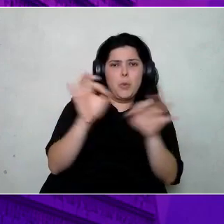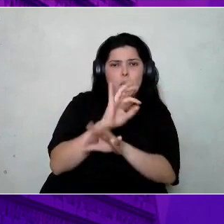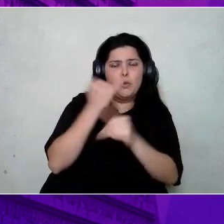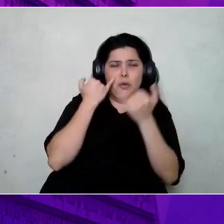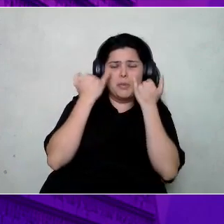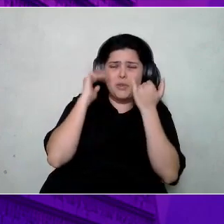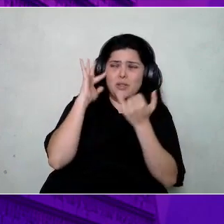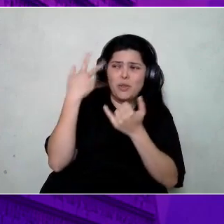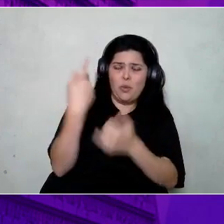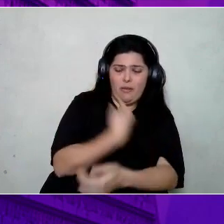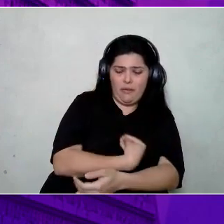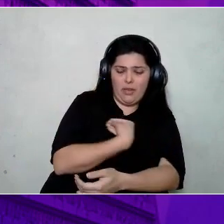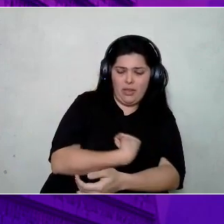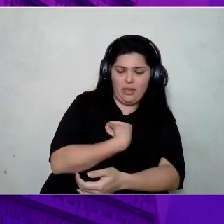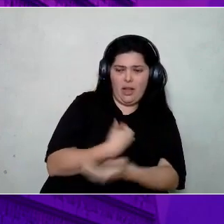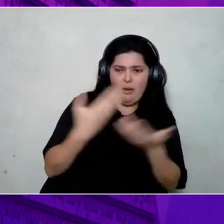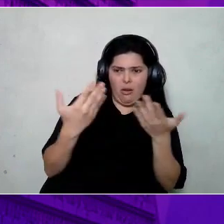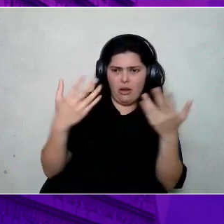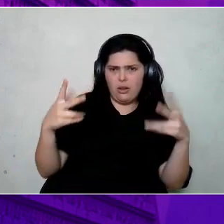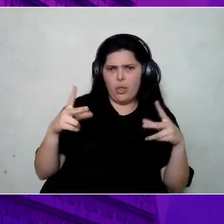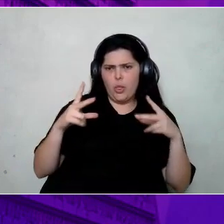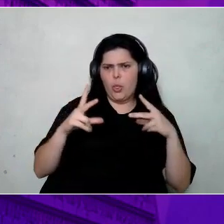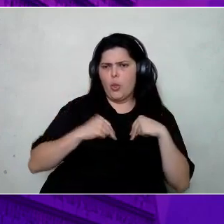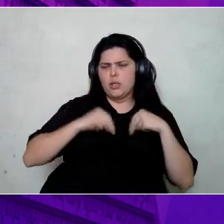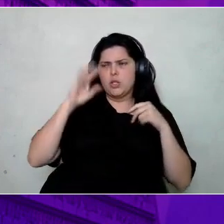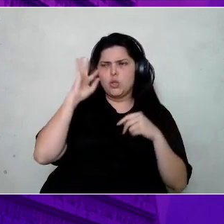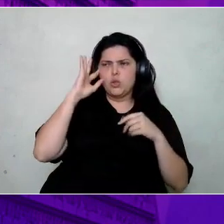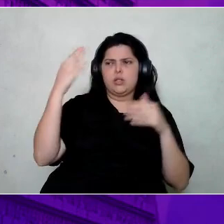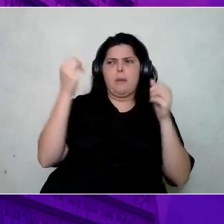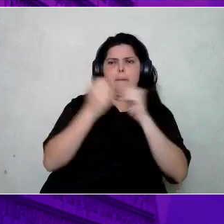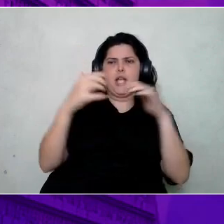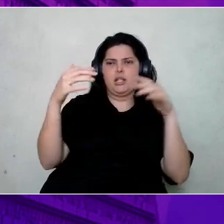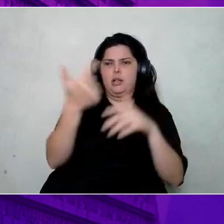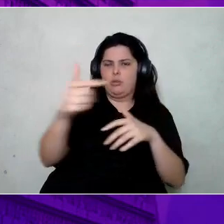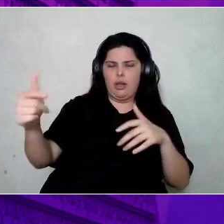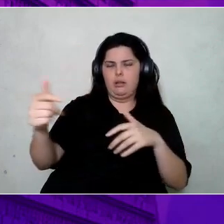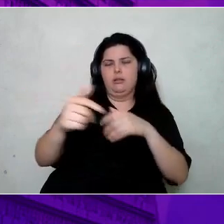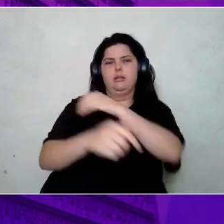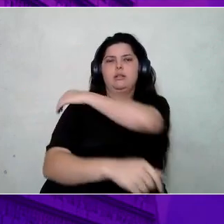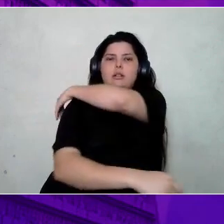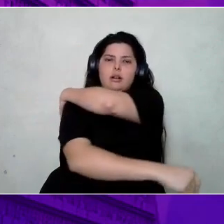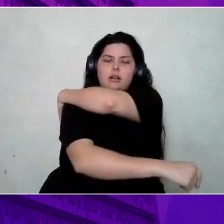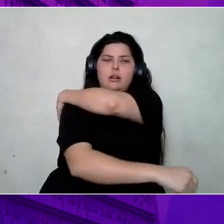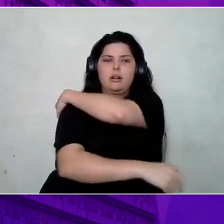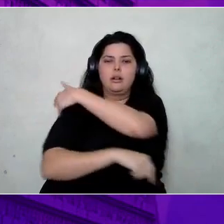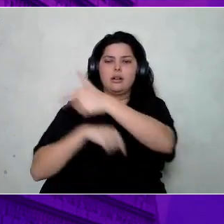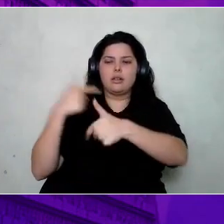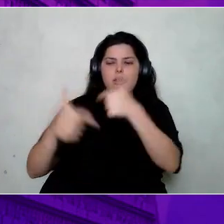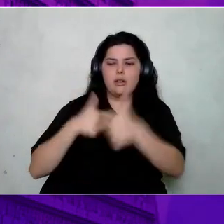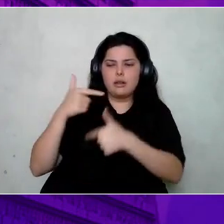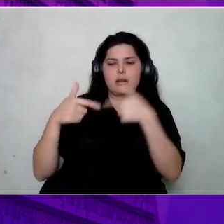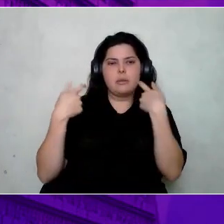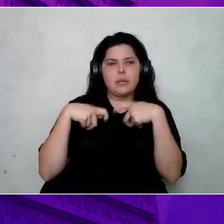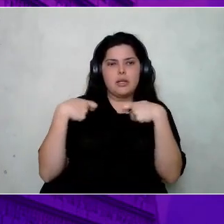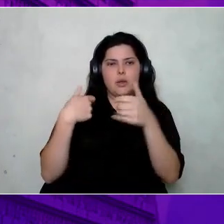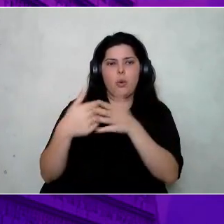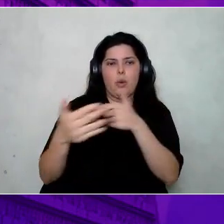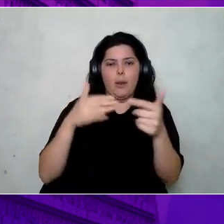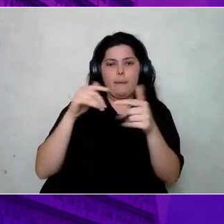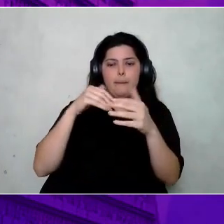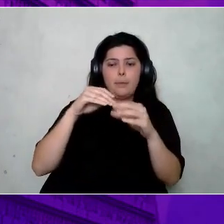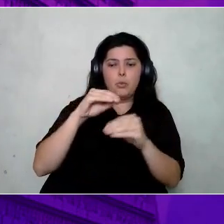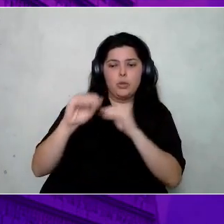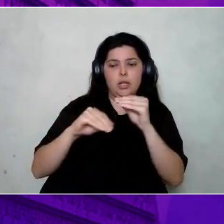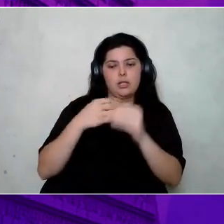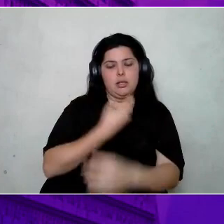Nossa, agora é a solução mágica. Não existe mágica, né? Tem trabalho, vai dar trabalho, qualquer mudança tem trabalho. Mas